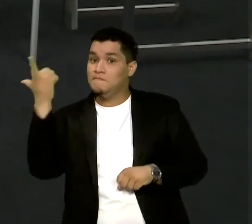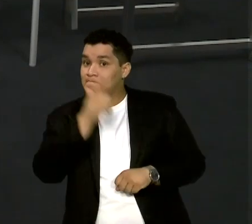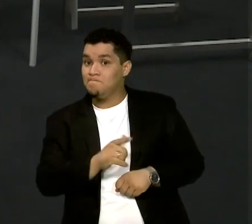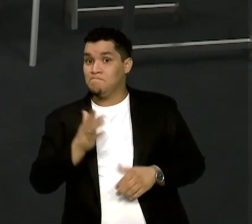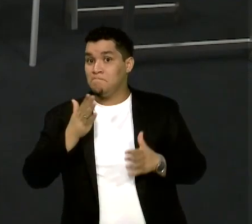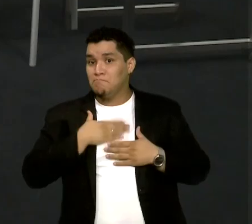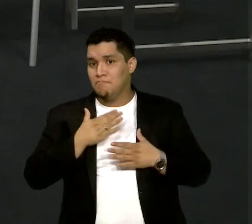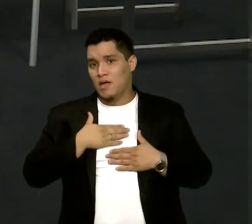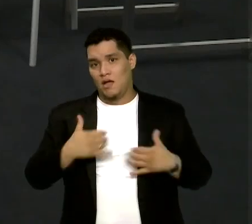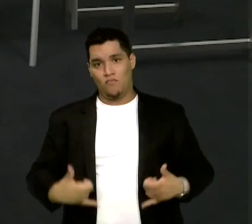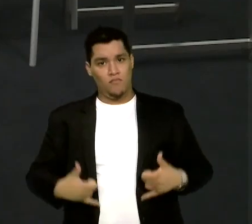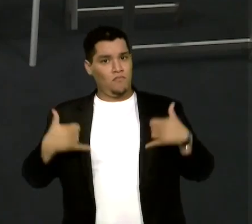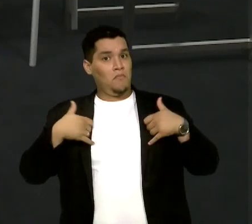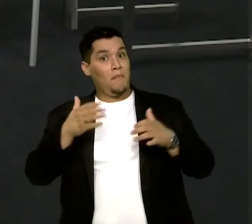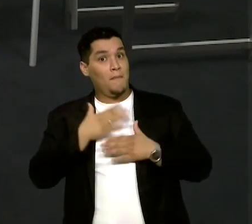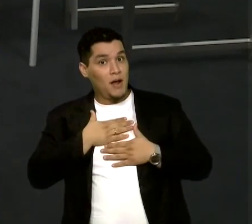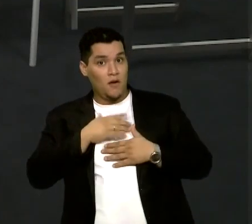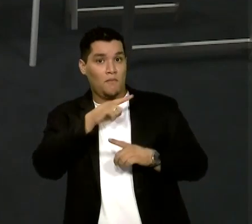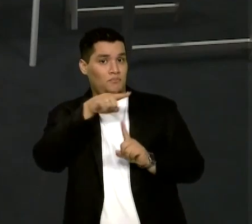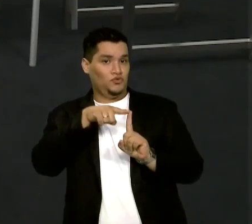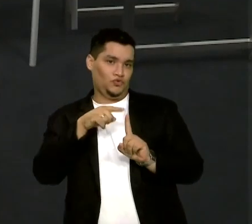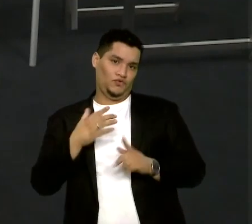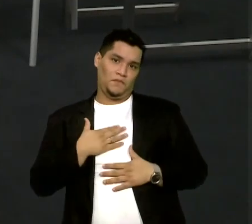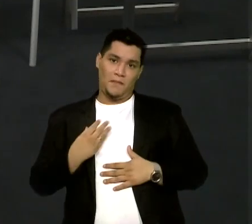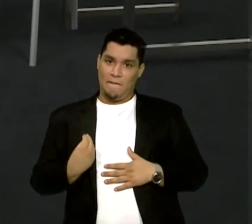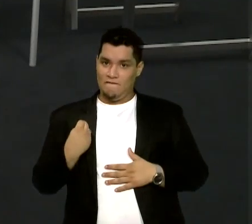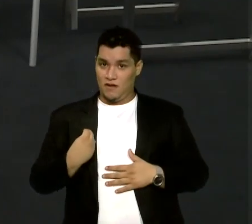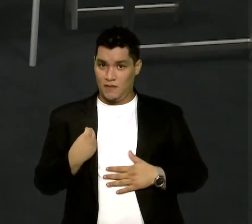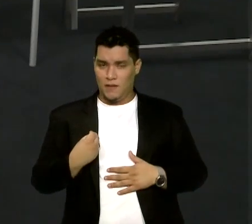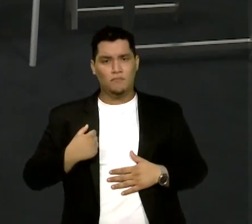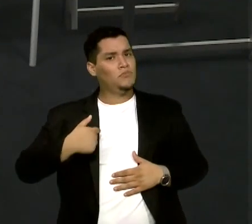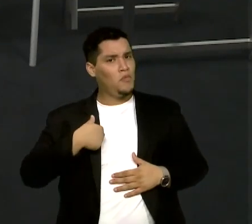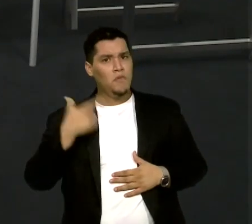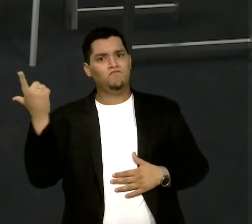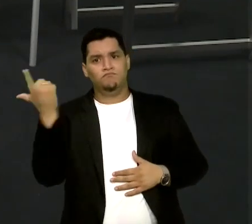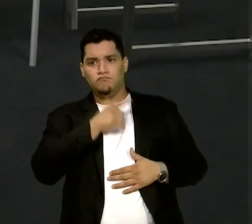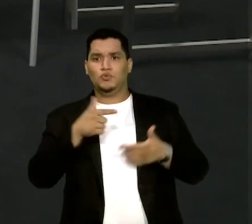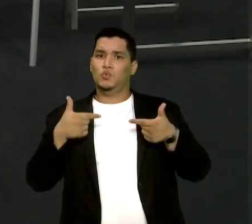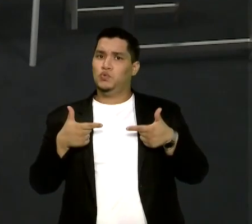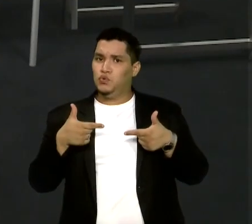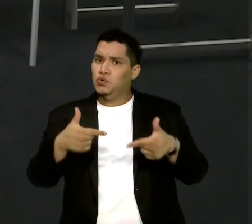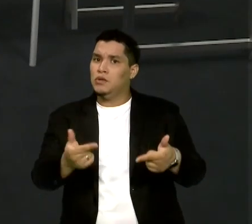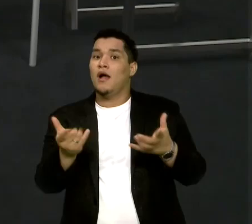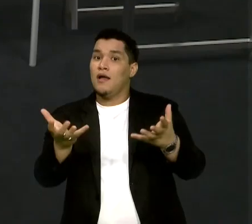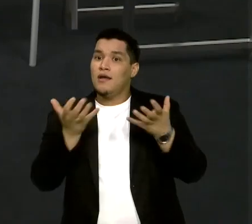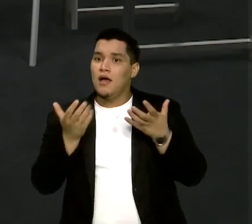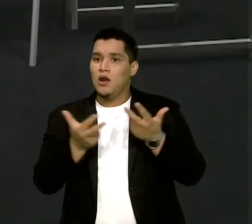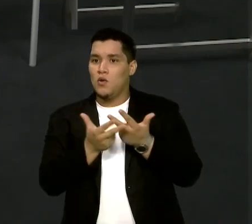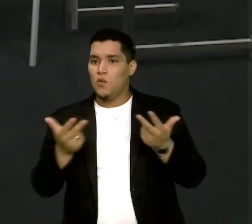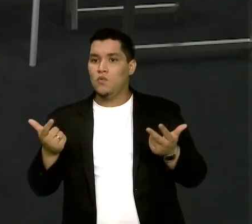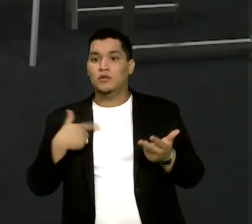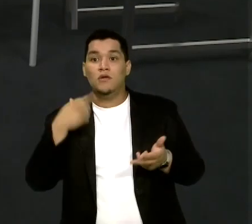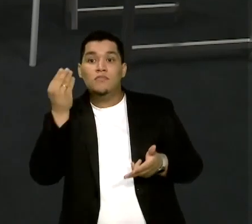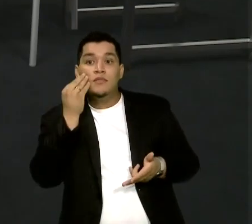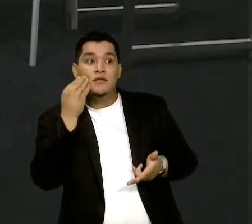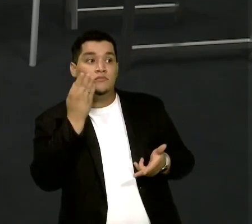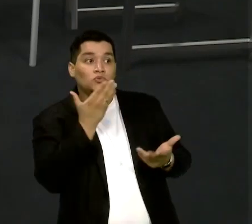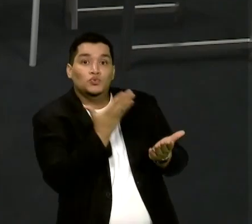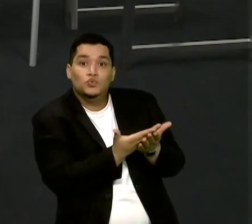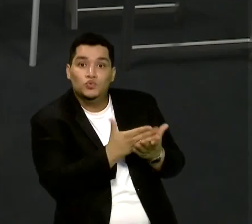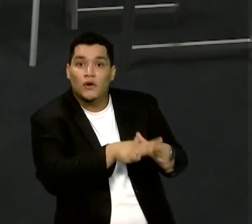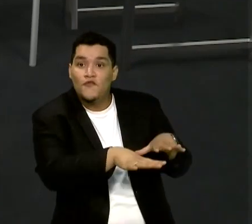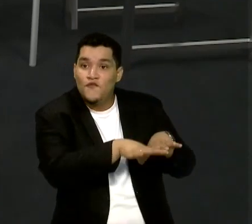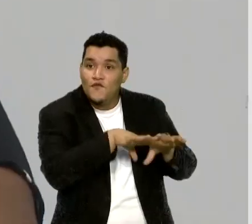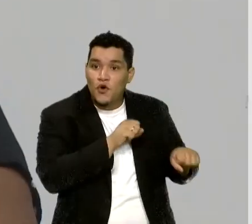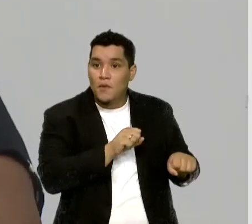nossos objetivos. E eu fui em busca da minha luta, das minhas coisas que eu queria para mim. Eu fui estudar já depois de adulta. Eu